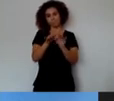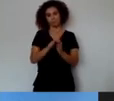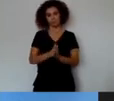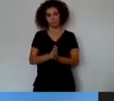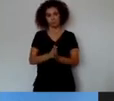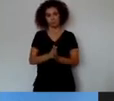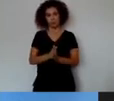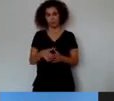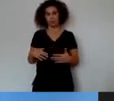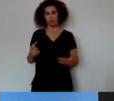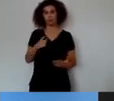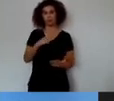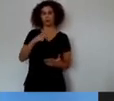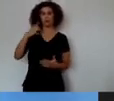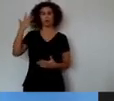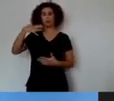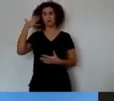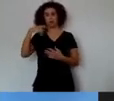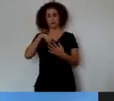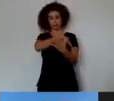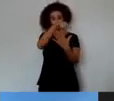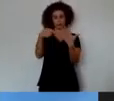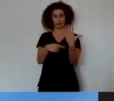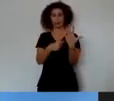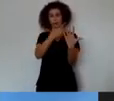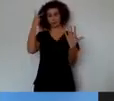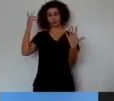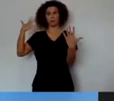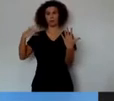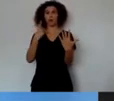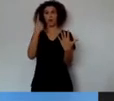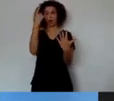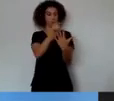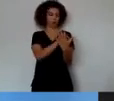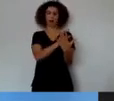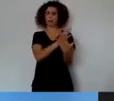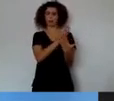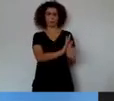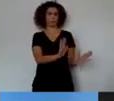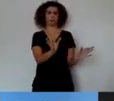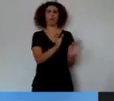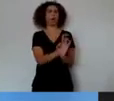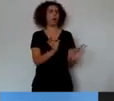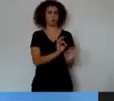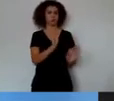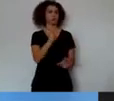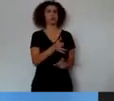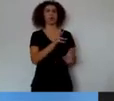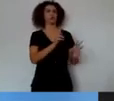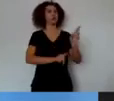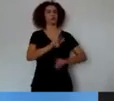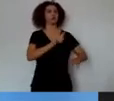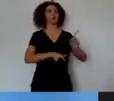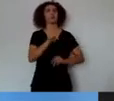lá e pronto. Né, serve para o nosso desencargo de consciência. Tem uma lá, então pronto, não precisa pensar mais. Porque é muito pesado